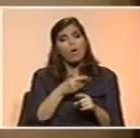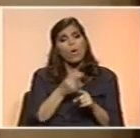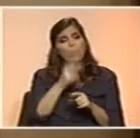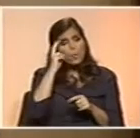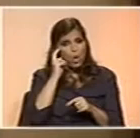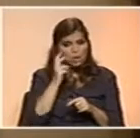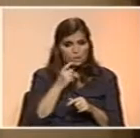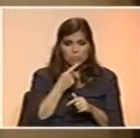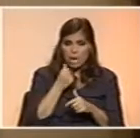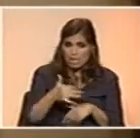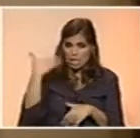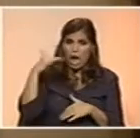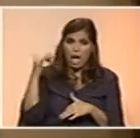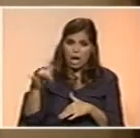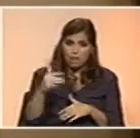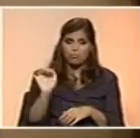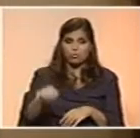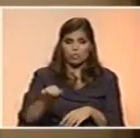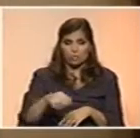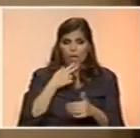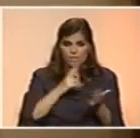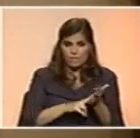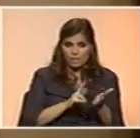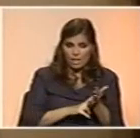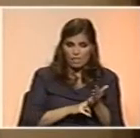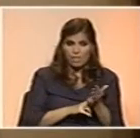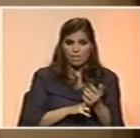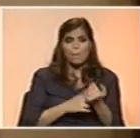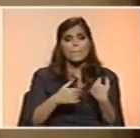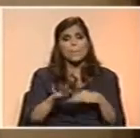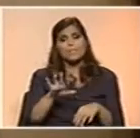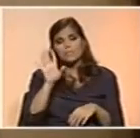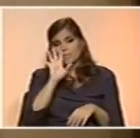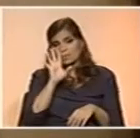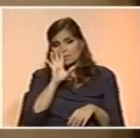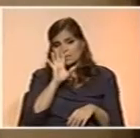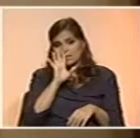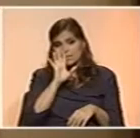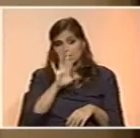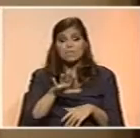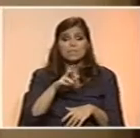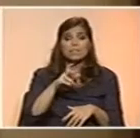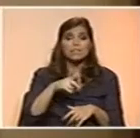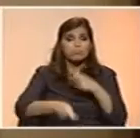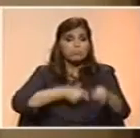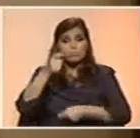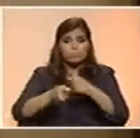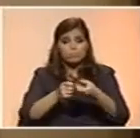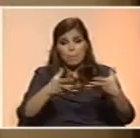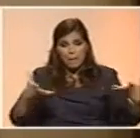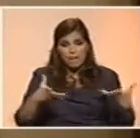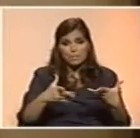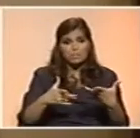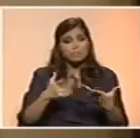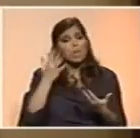são substancialmente mais caros, é verdade, mas também quanto mais procura houver, a tendência é sempre